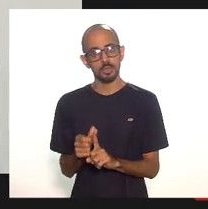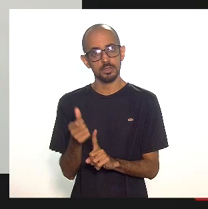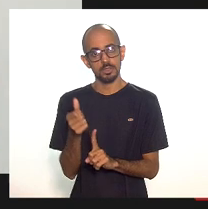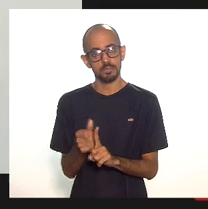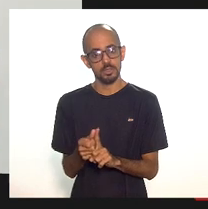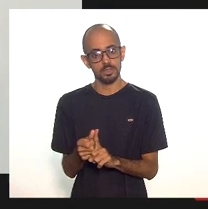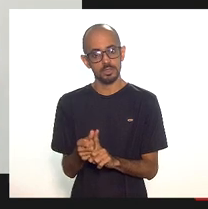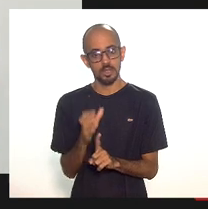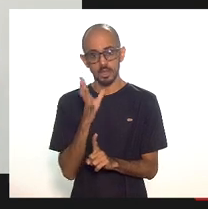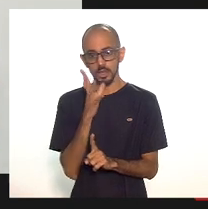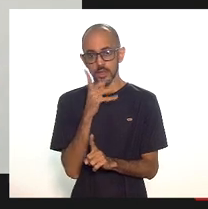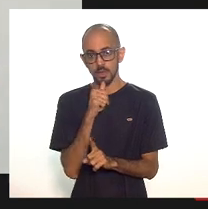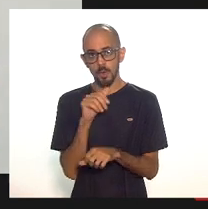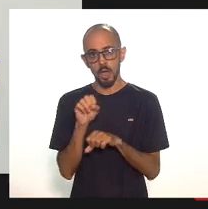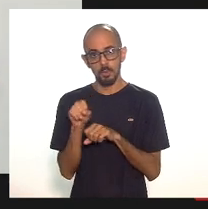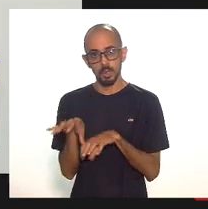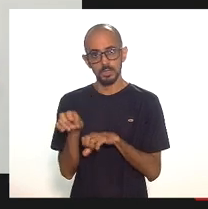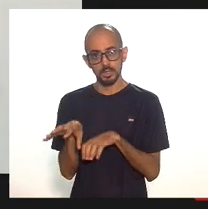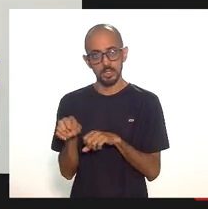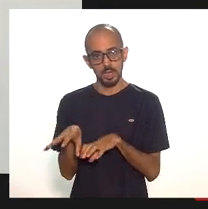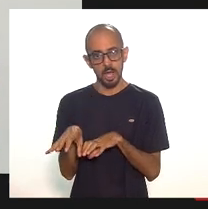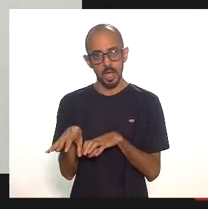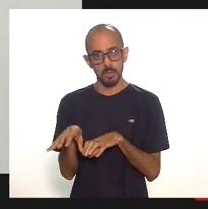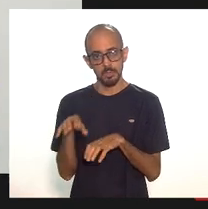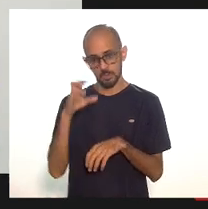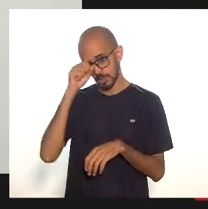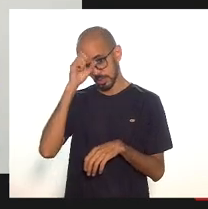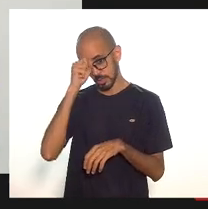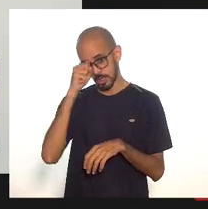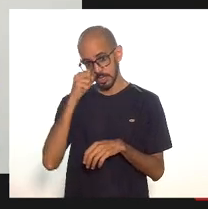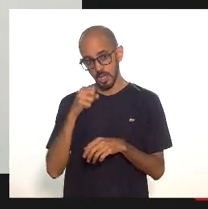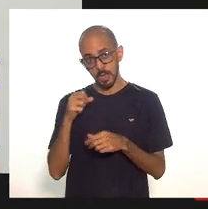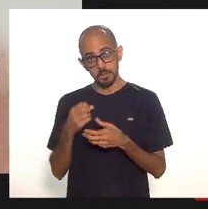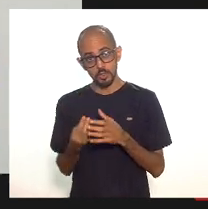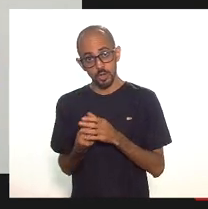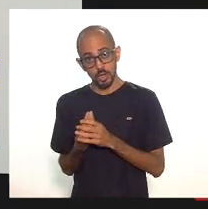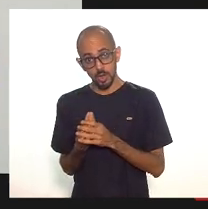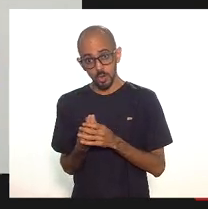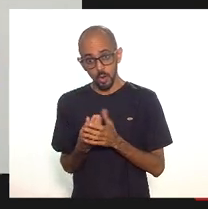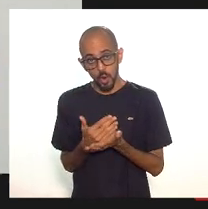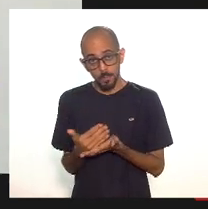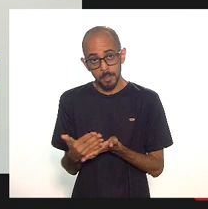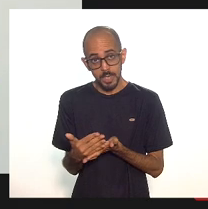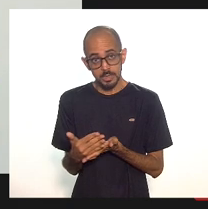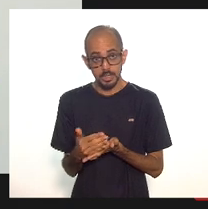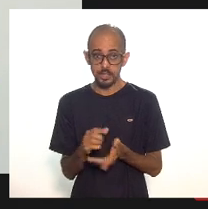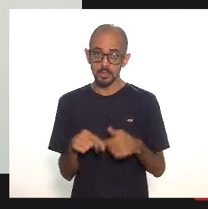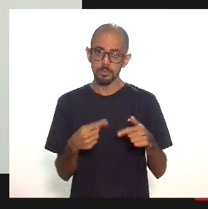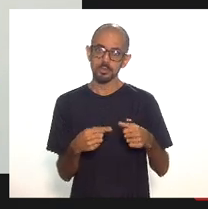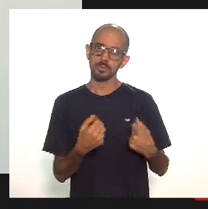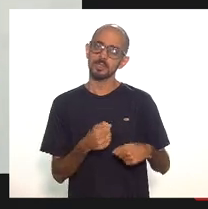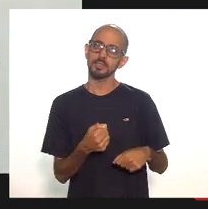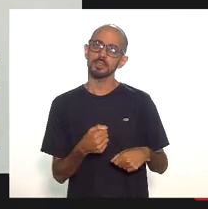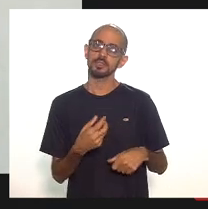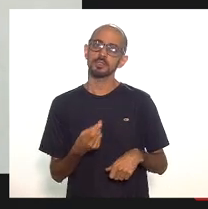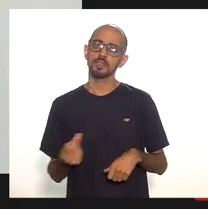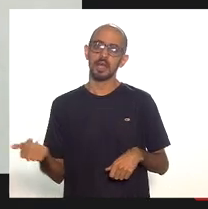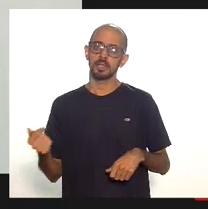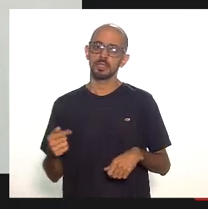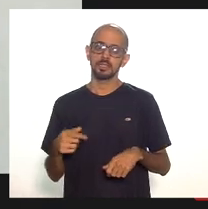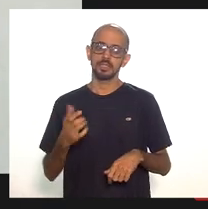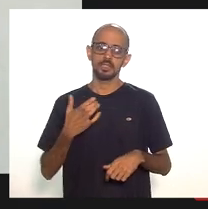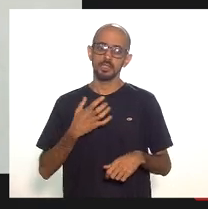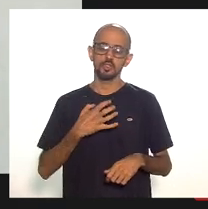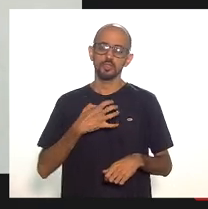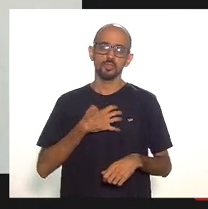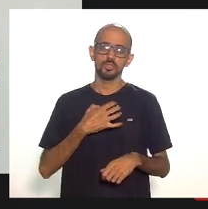demora para capacitar a pessoa daquele serviço, né? A pessoa cria um vínculo, né? E rapidamente ela tem que sair. Então, isso é desestimulante, isso